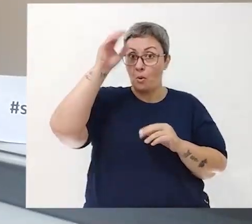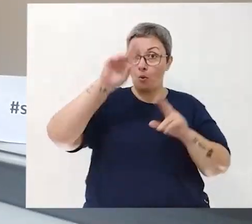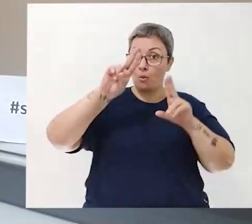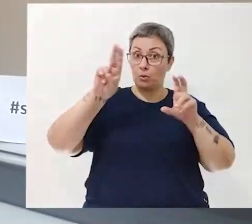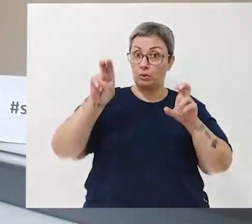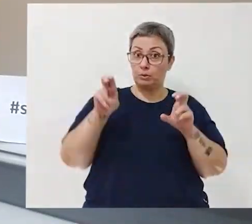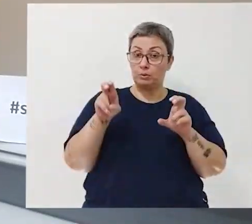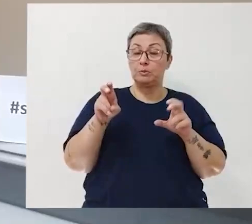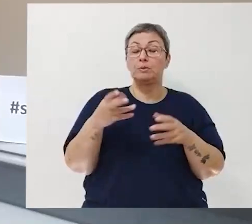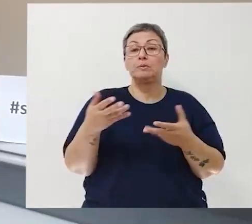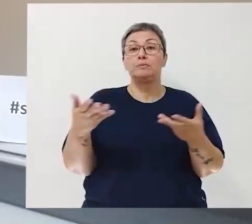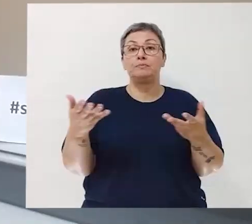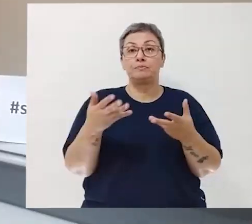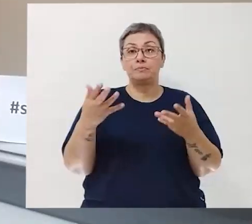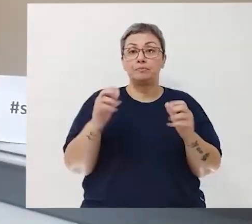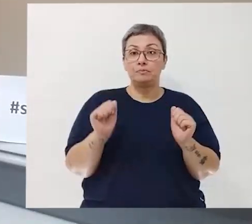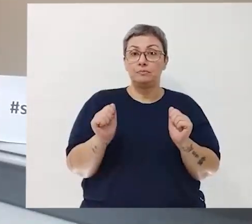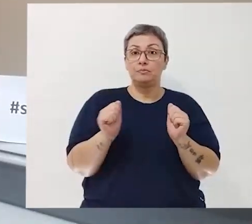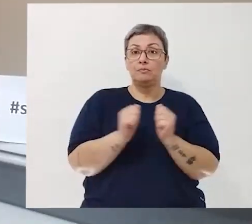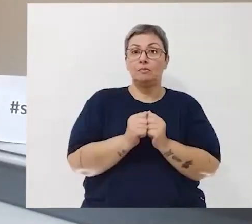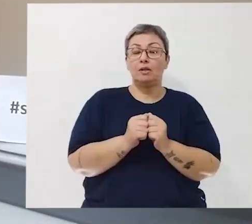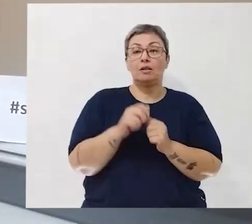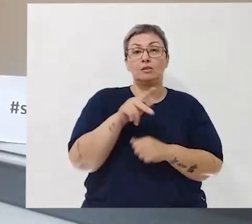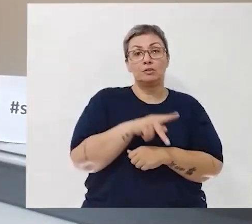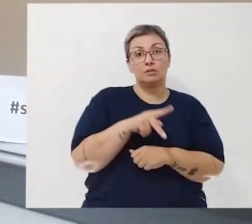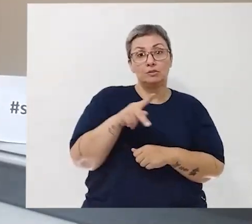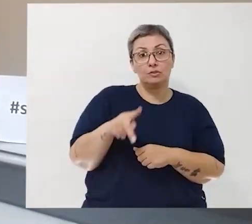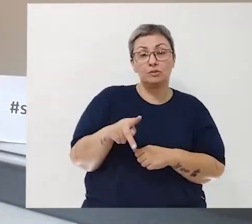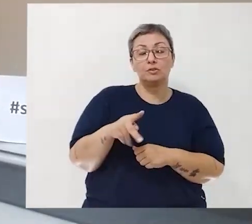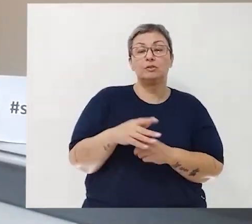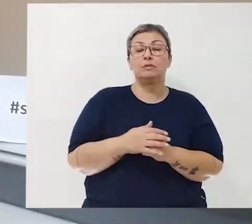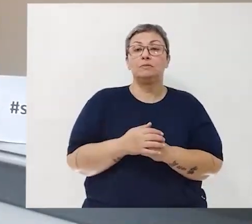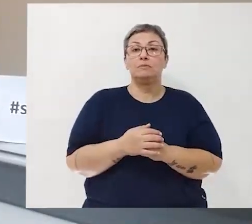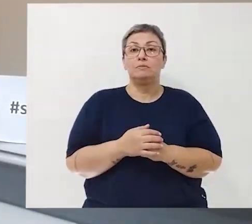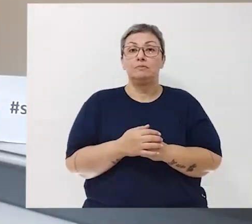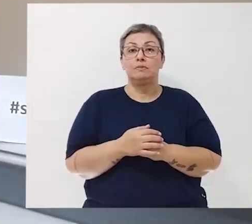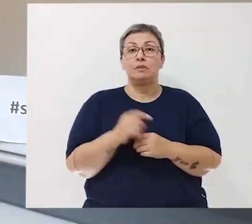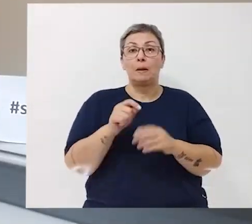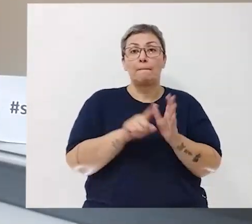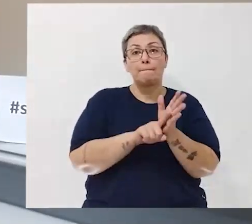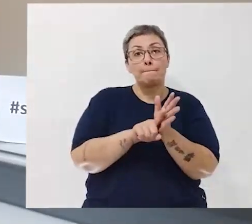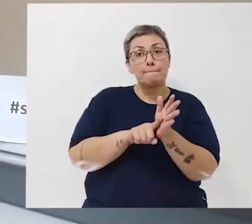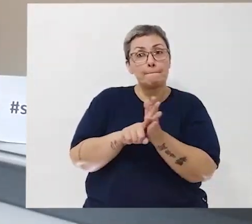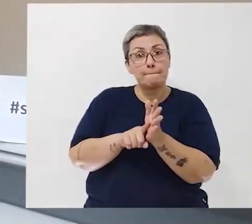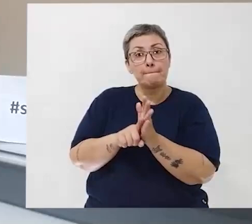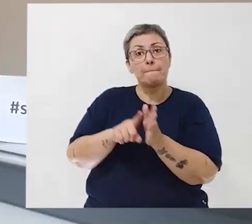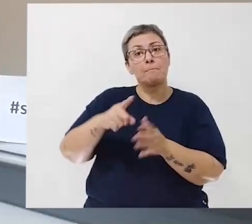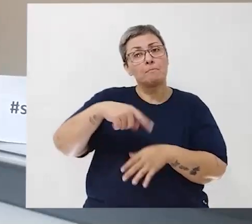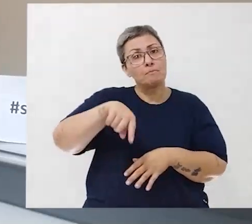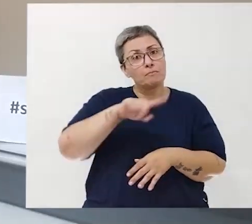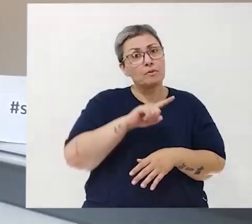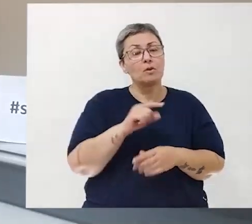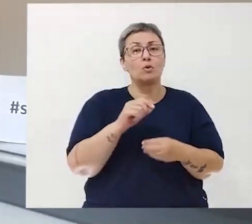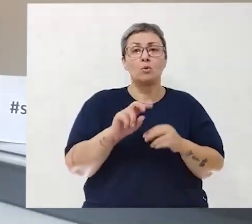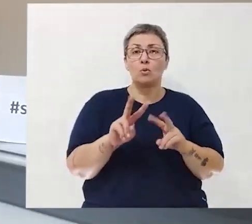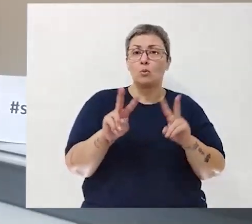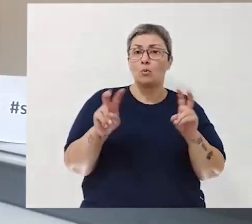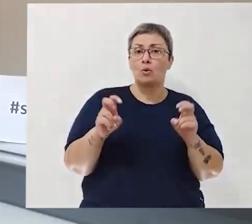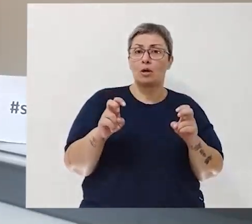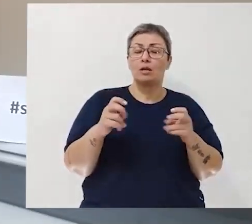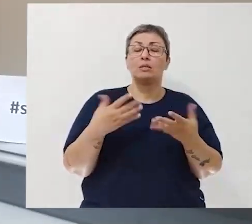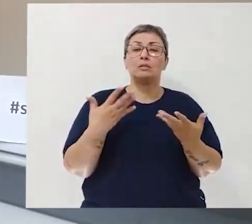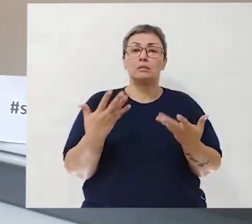esse tema, né? Junto aí aos seus professores, né? Pesquise você também sobre